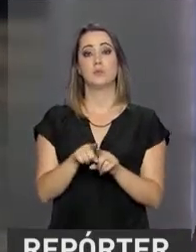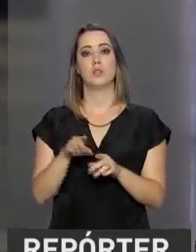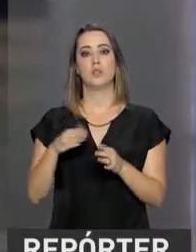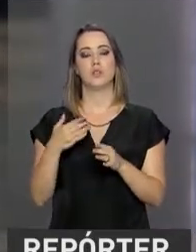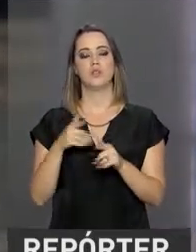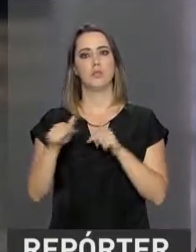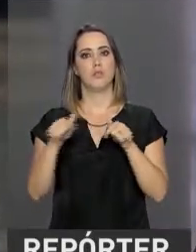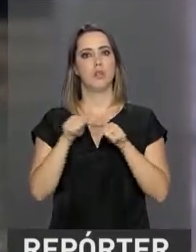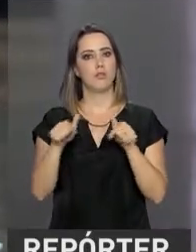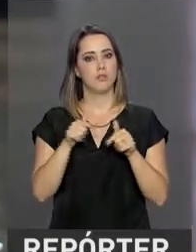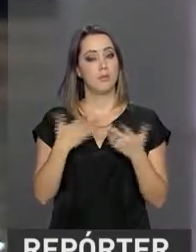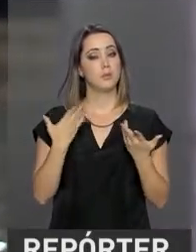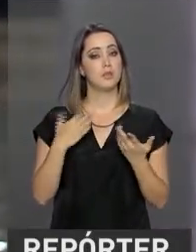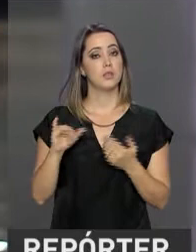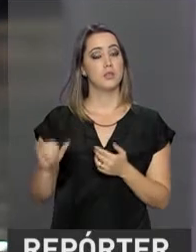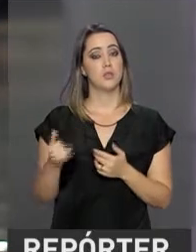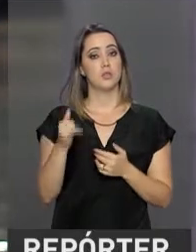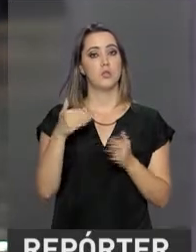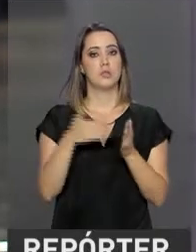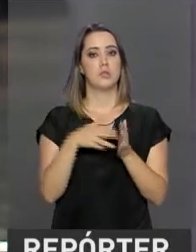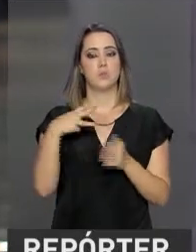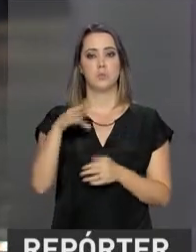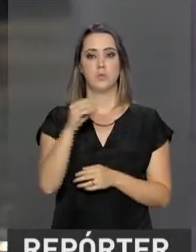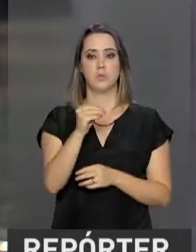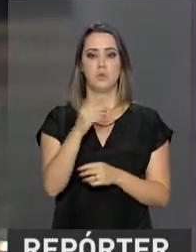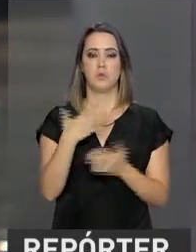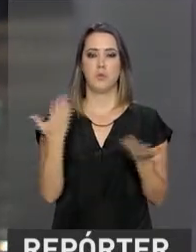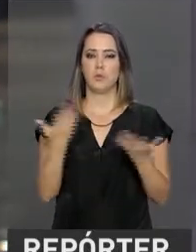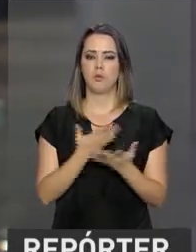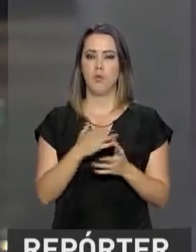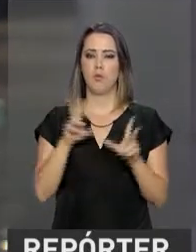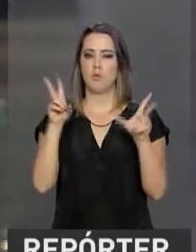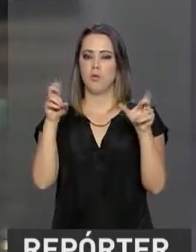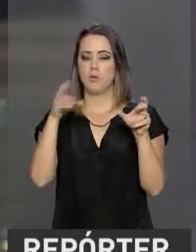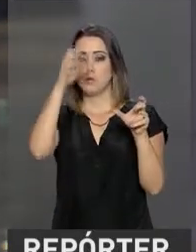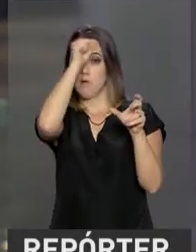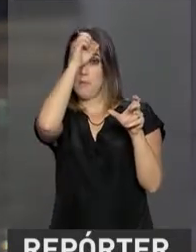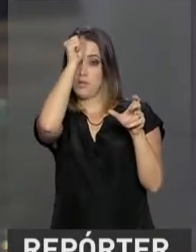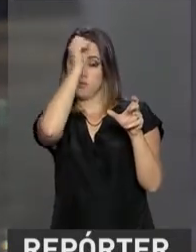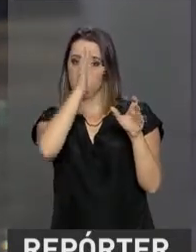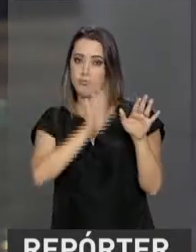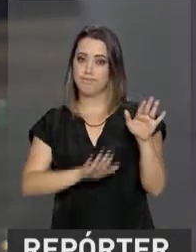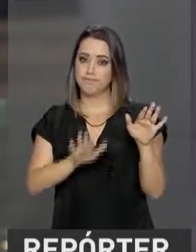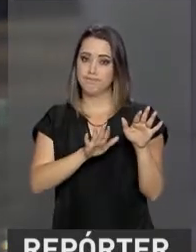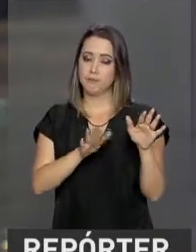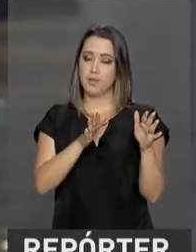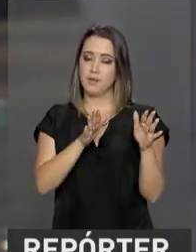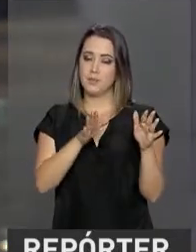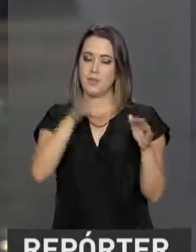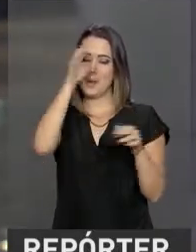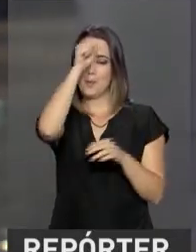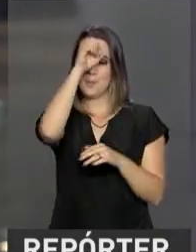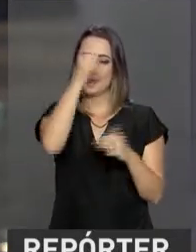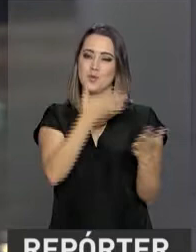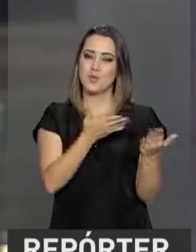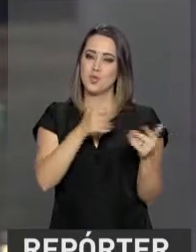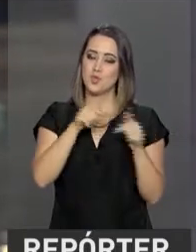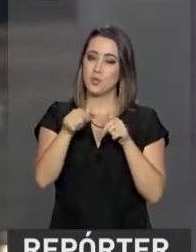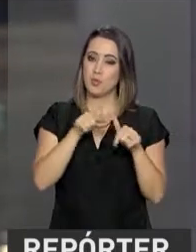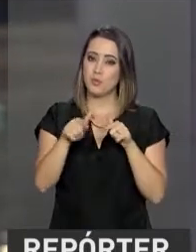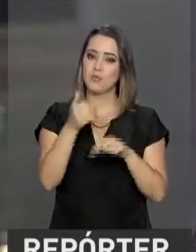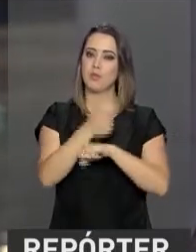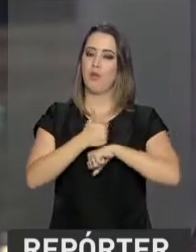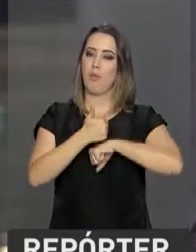março deste ano por meio de programas de aprendizagem profissional e segundo informou o ministério do trabalho em um balanço divulgado